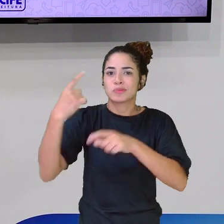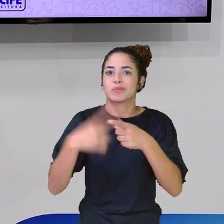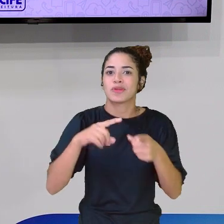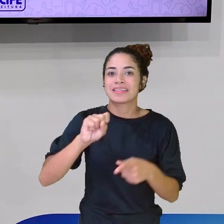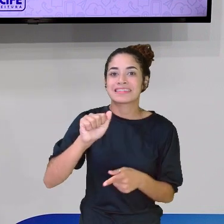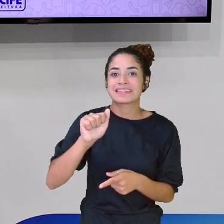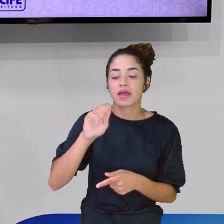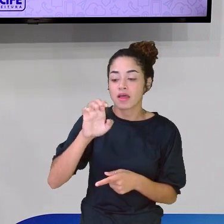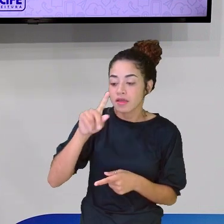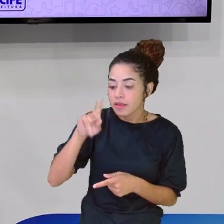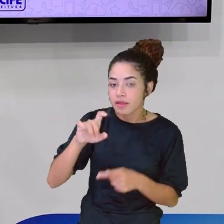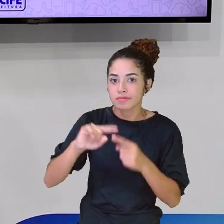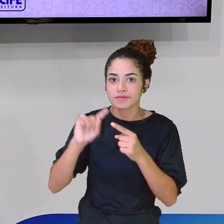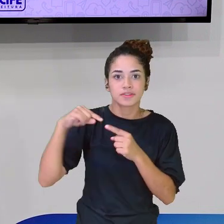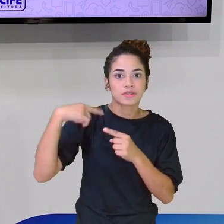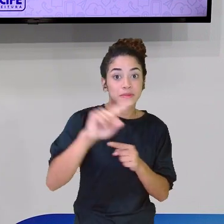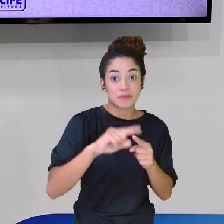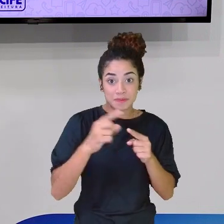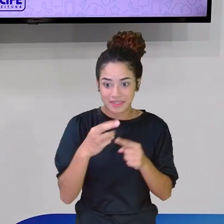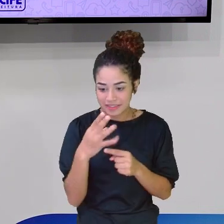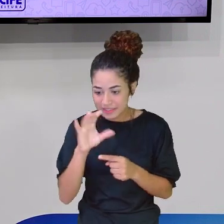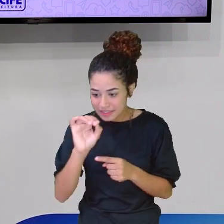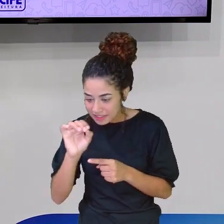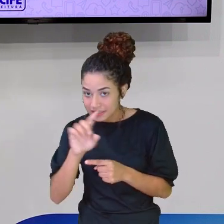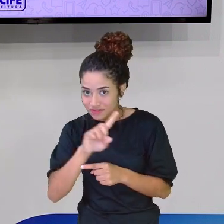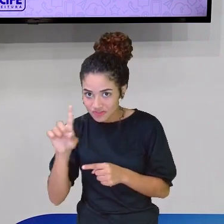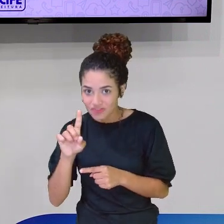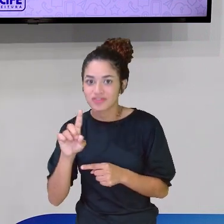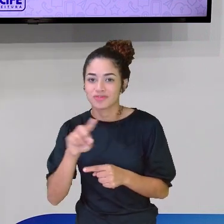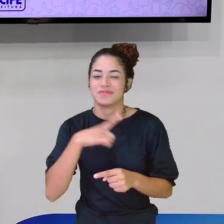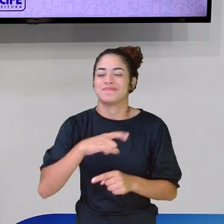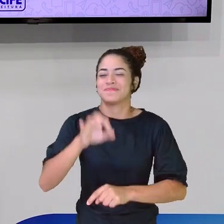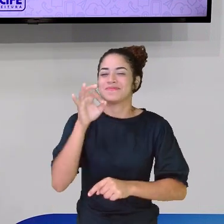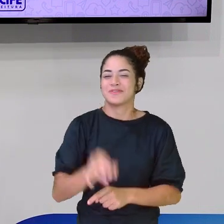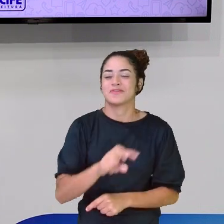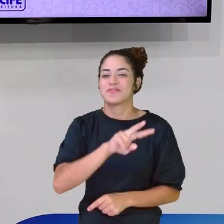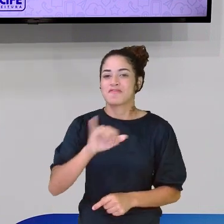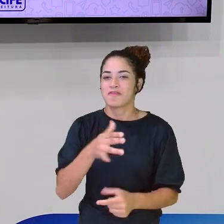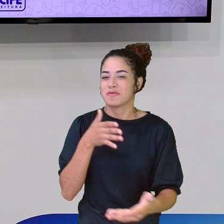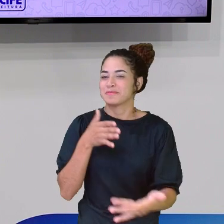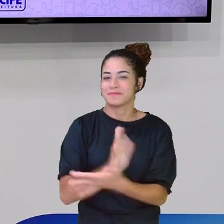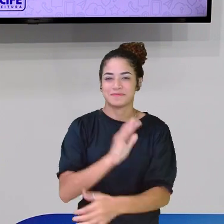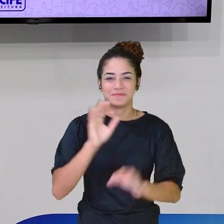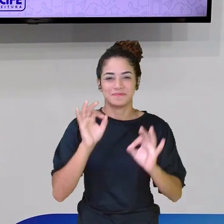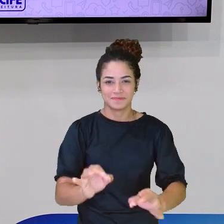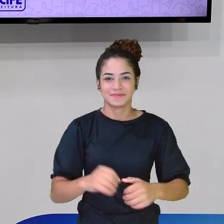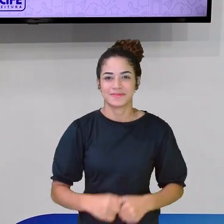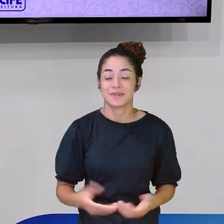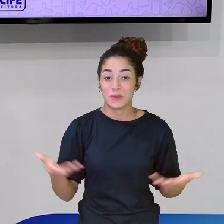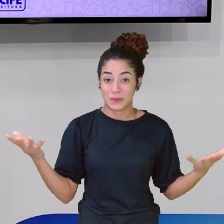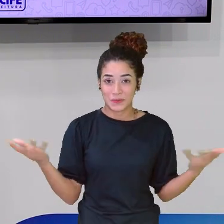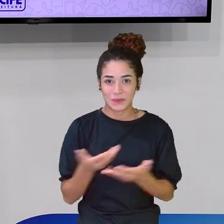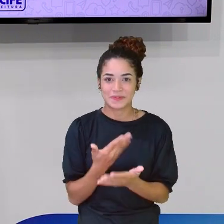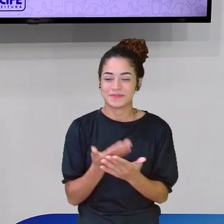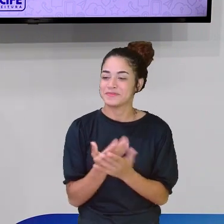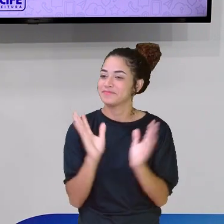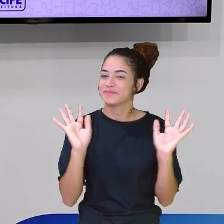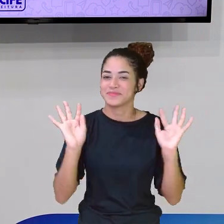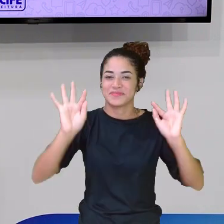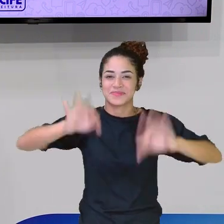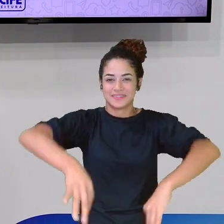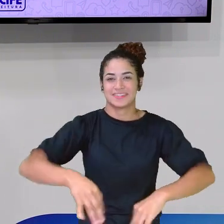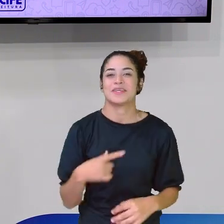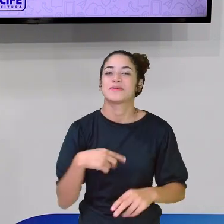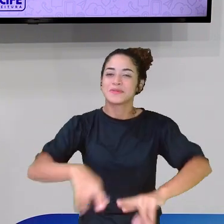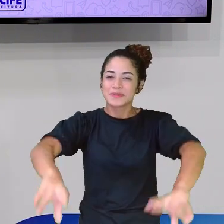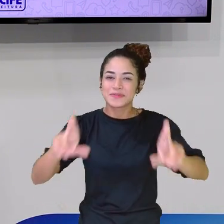adiado, mas dia 30 eu tenho certeza que vocês vão arrasar. Por hoje, a nossa aula chegou ao fim.